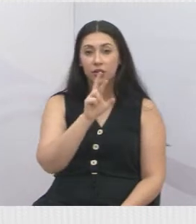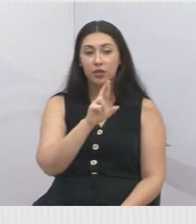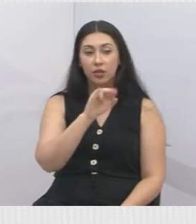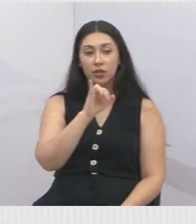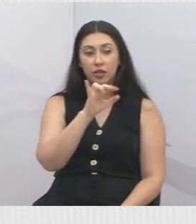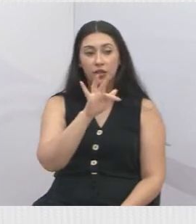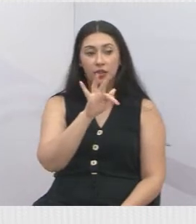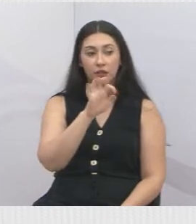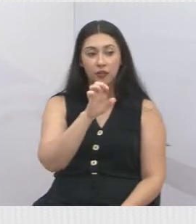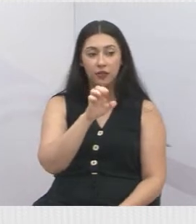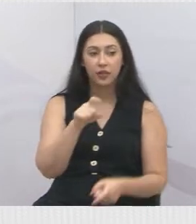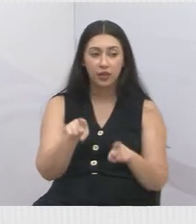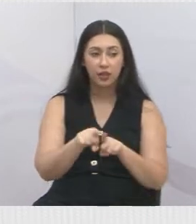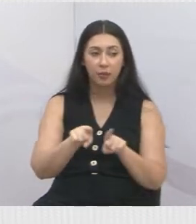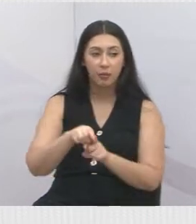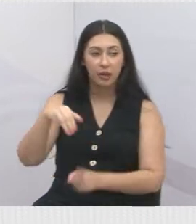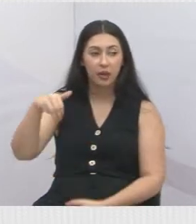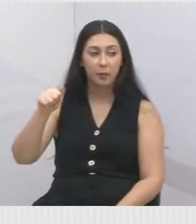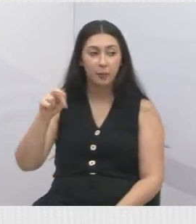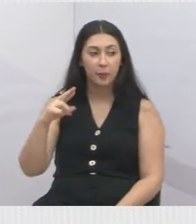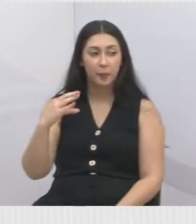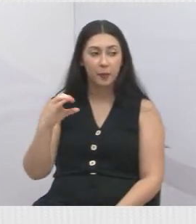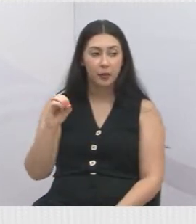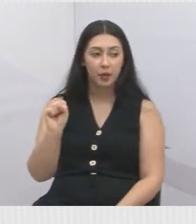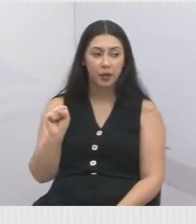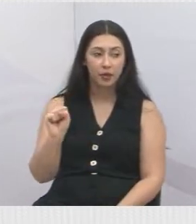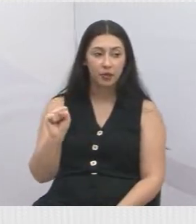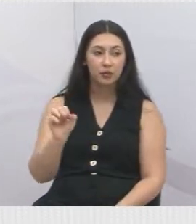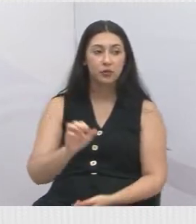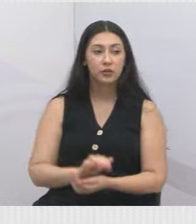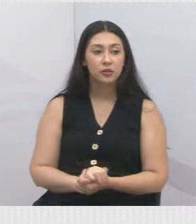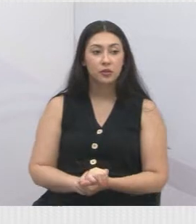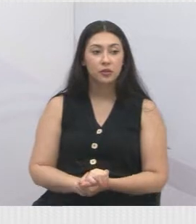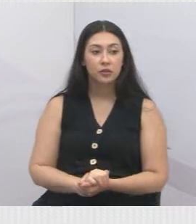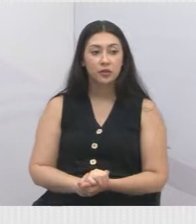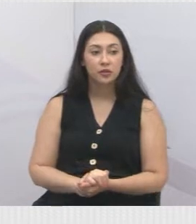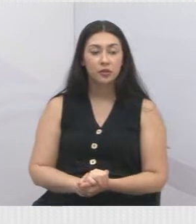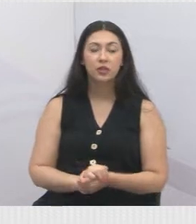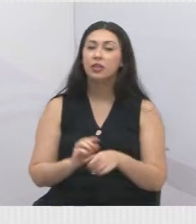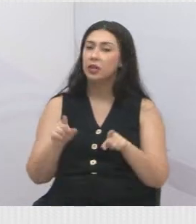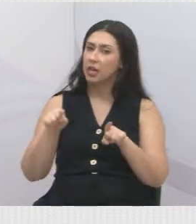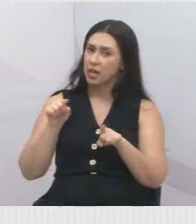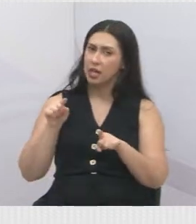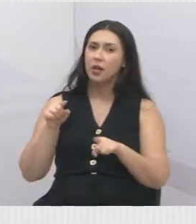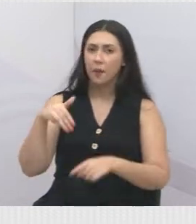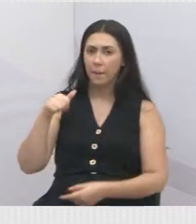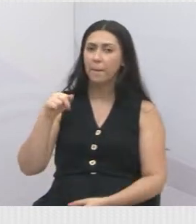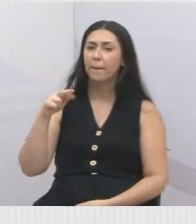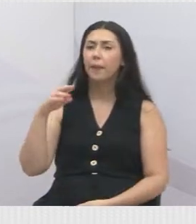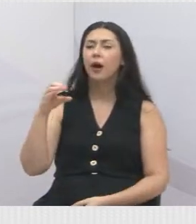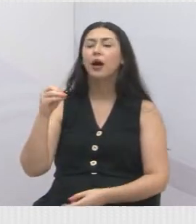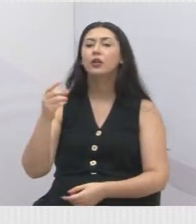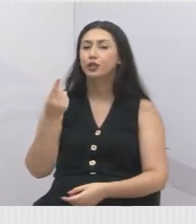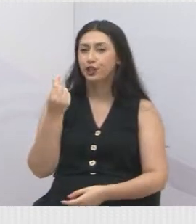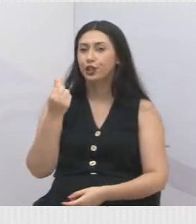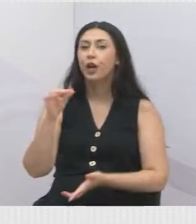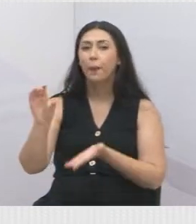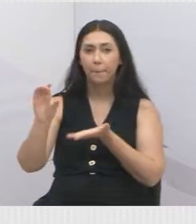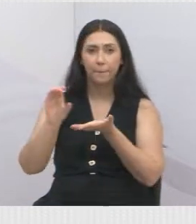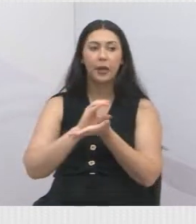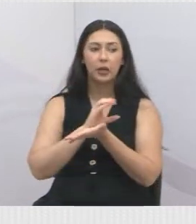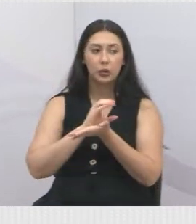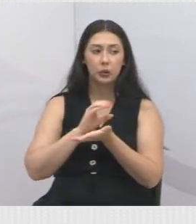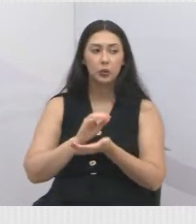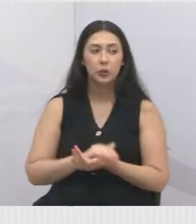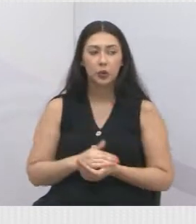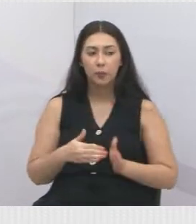nosso presidente nacional, Marcos Pereira, também deputado federal, que nos enviou um recurso para Jacareí, através do meu mandato,